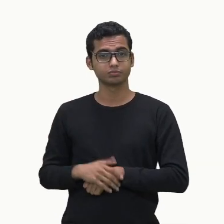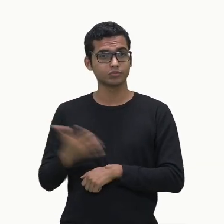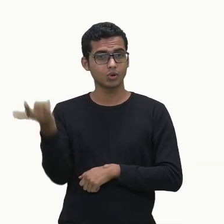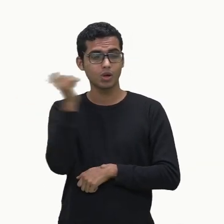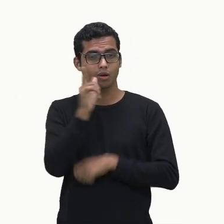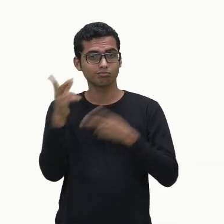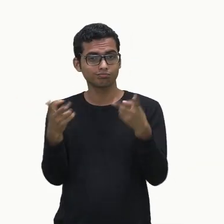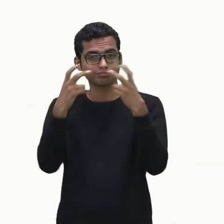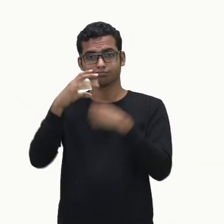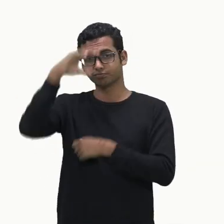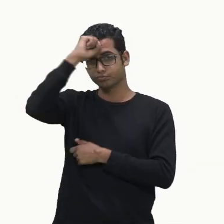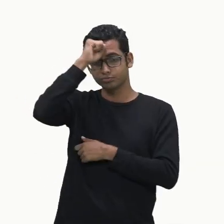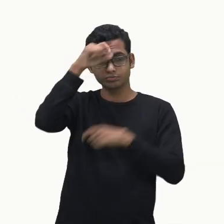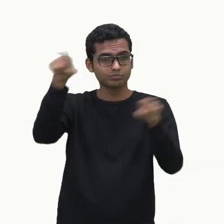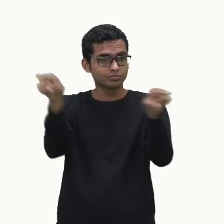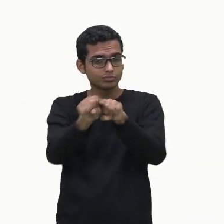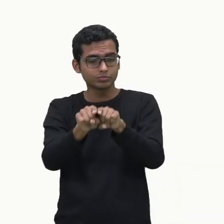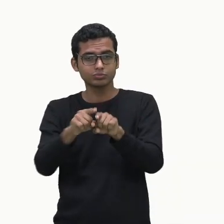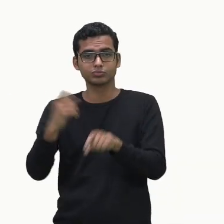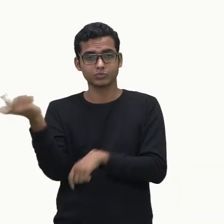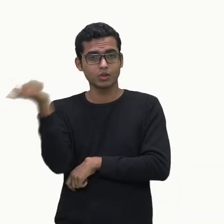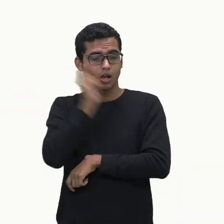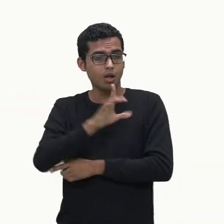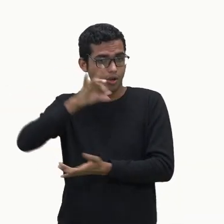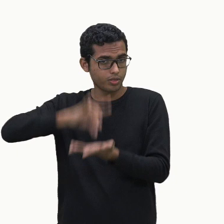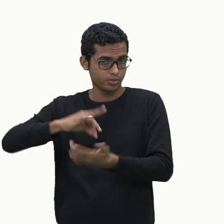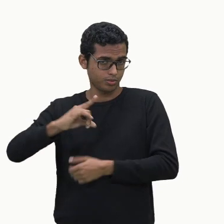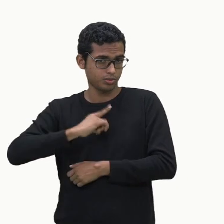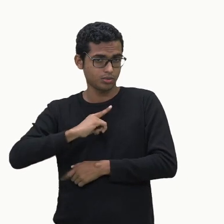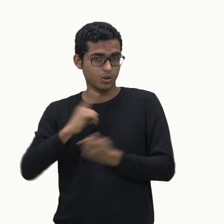constatou aqui, né, que funciona de fato, né,